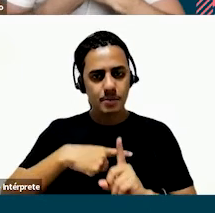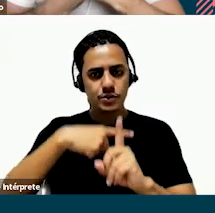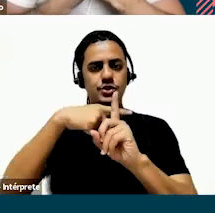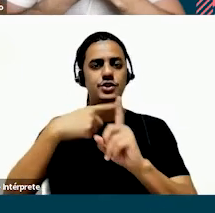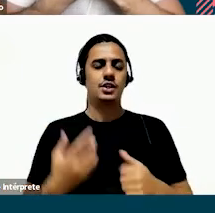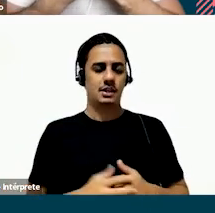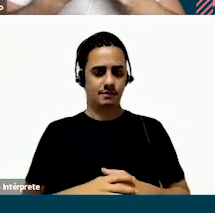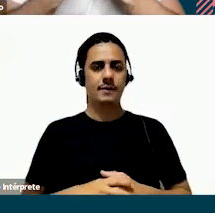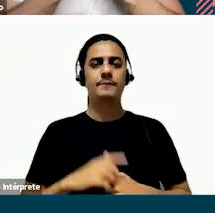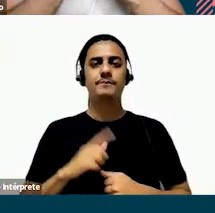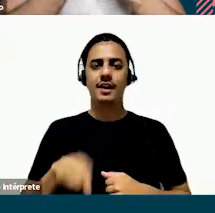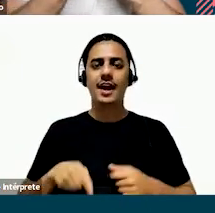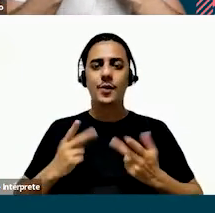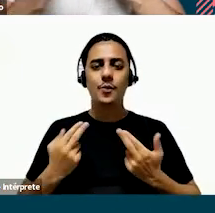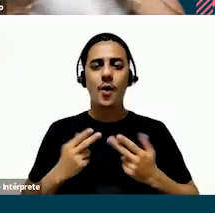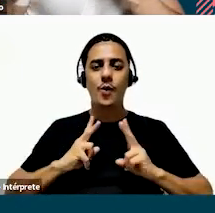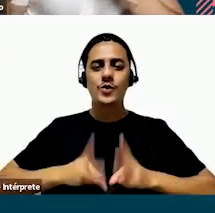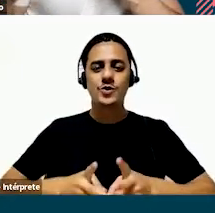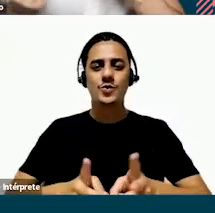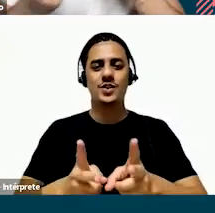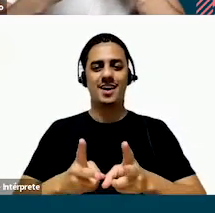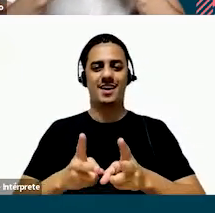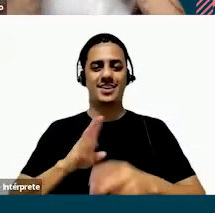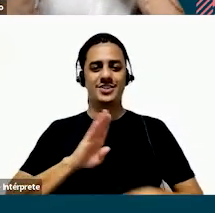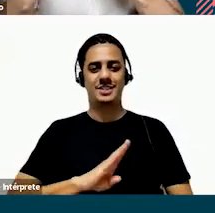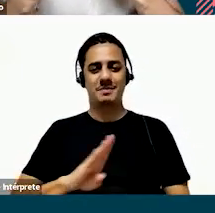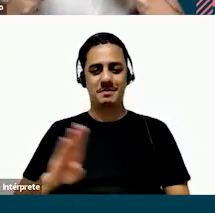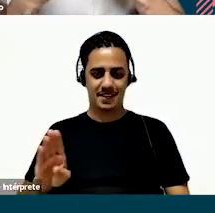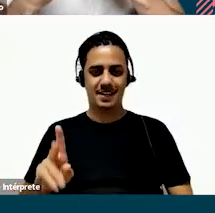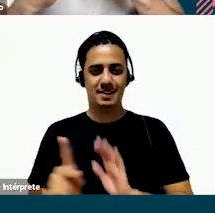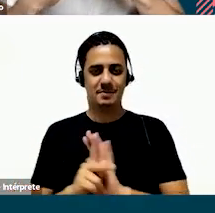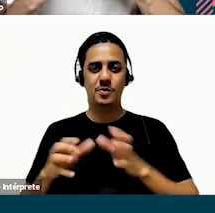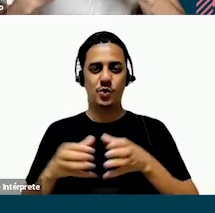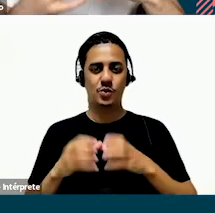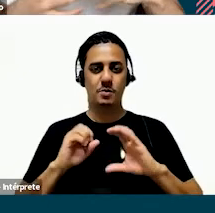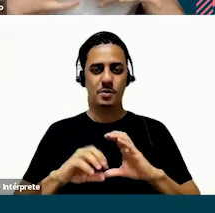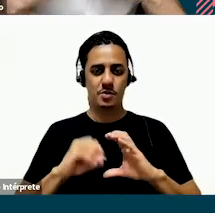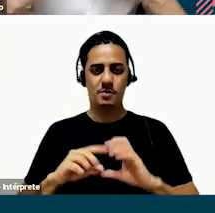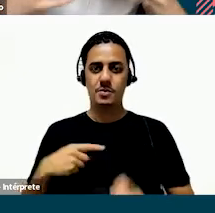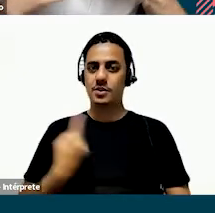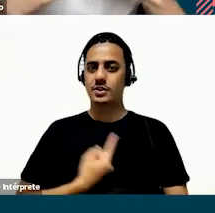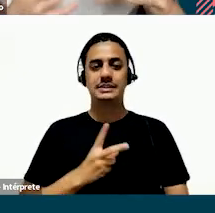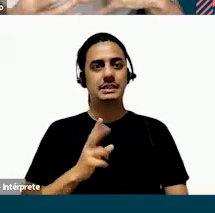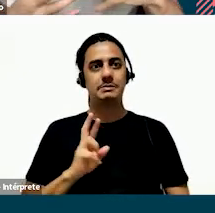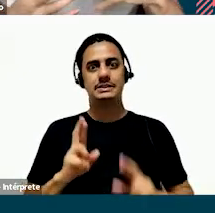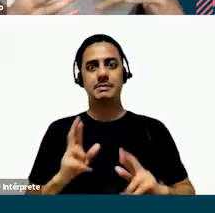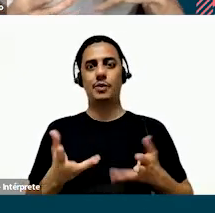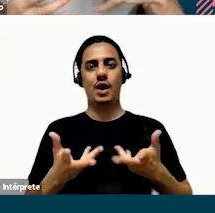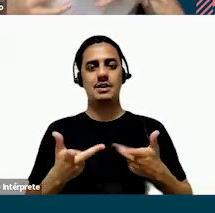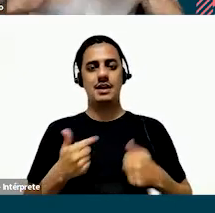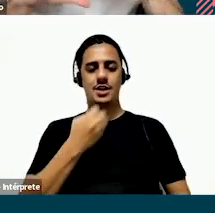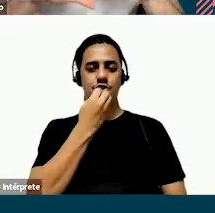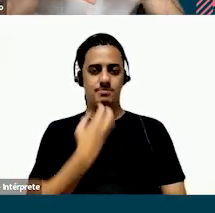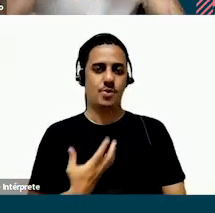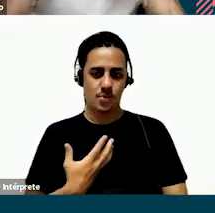assim, que seja uma continuidade do BBB, né, do Grupo Globo, assim, a gente espera uma qualidade muito boa,